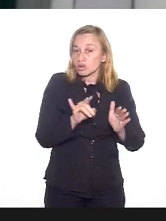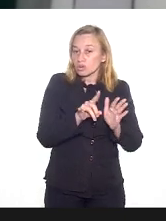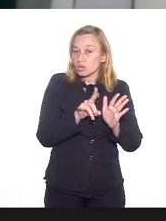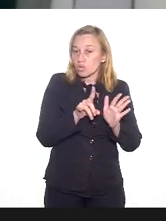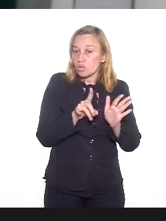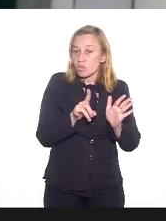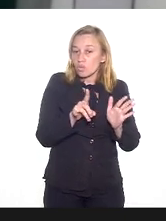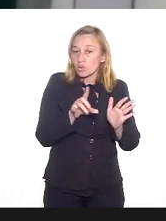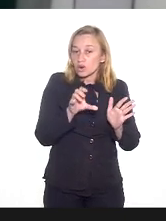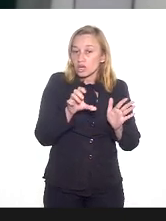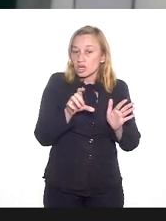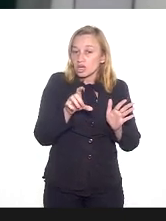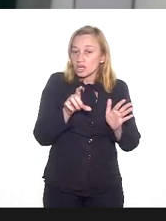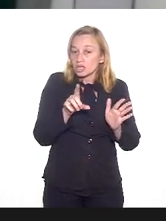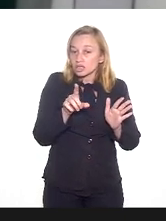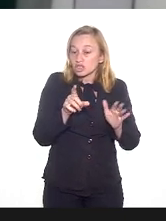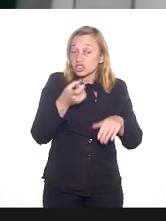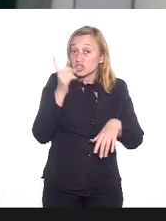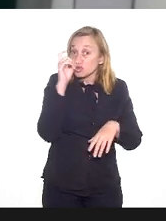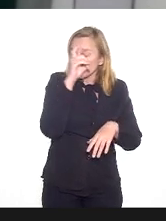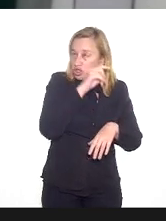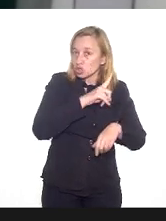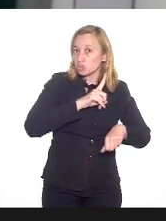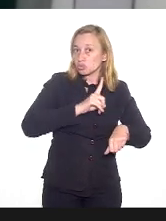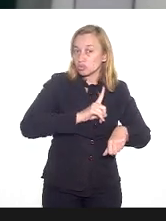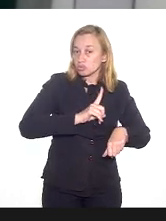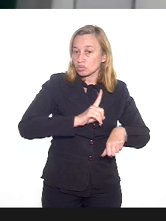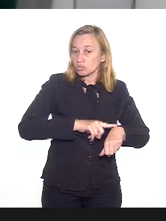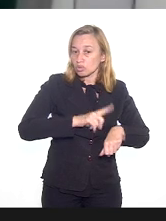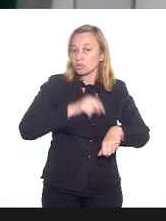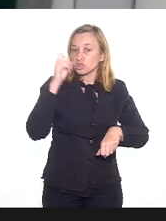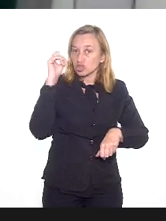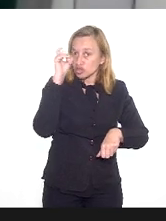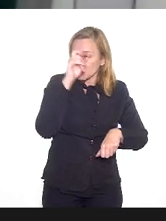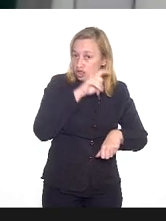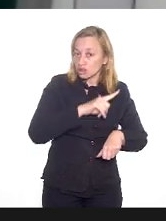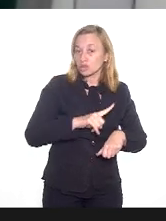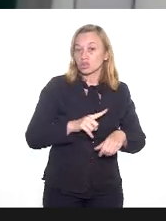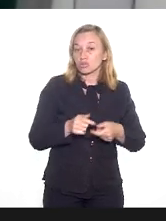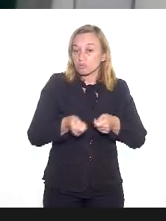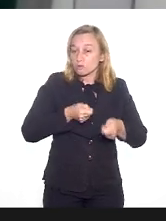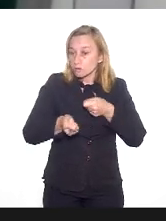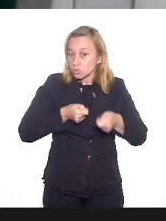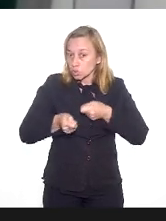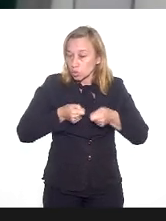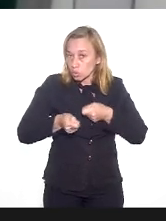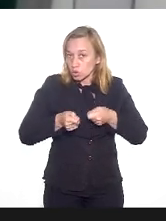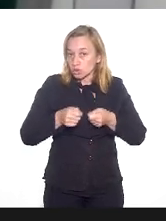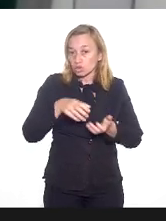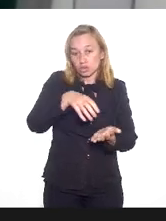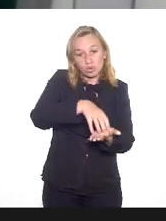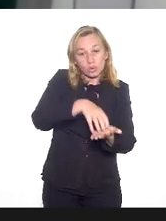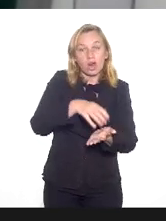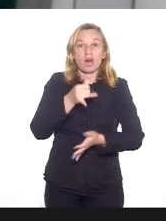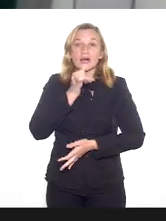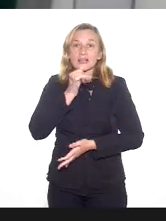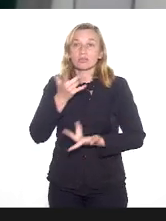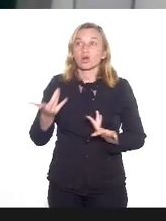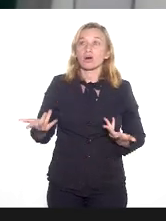um crivo mais duro, mais rígido, de órgãos de controle, como, por